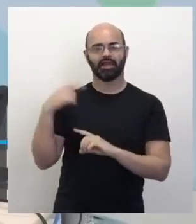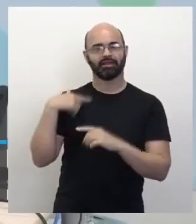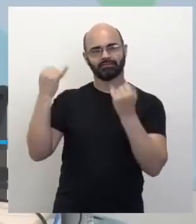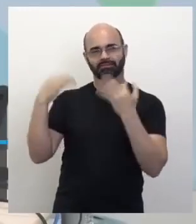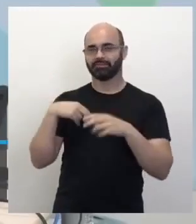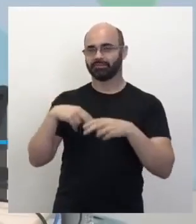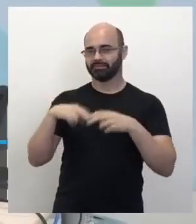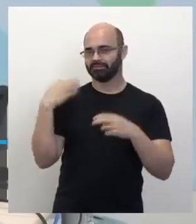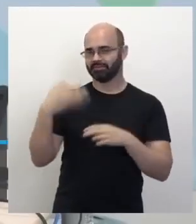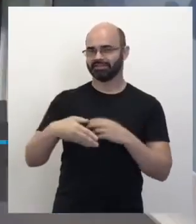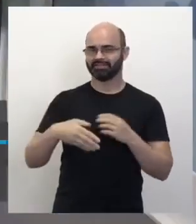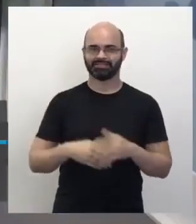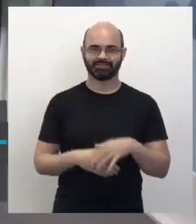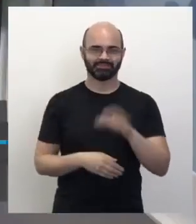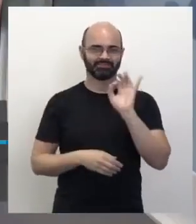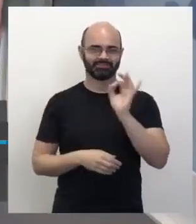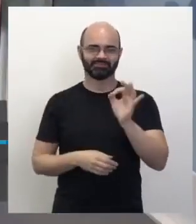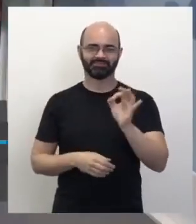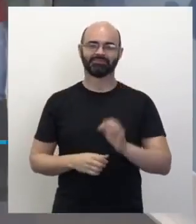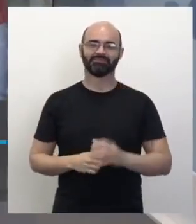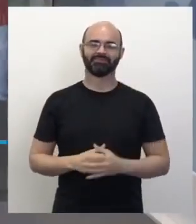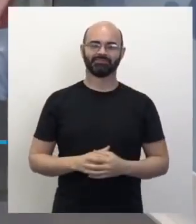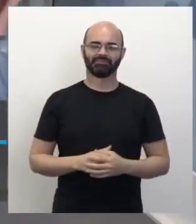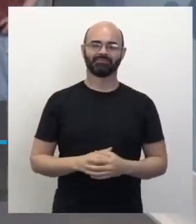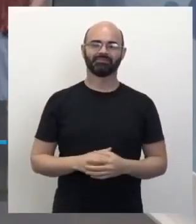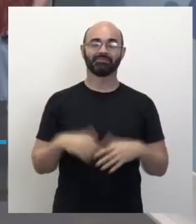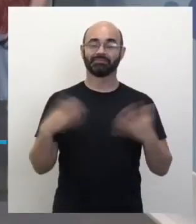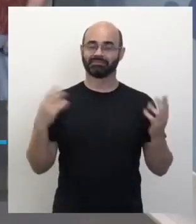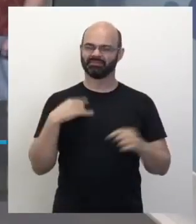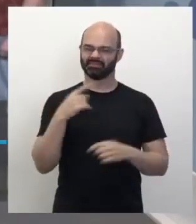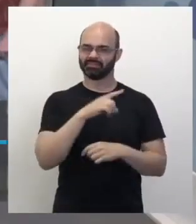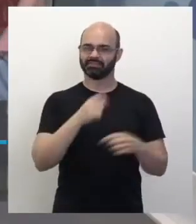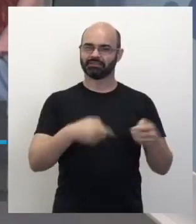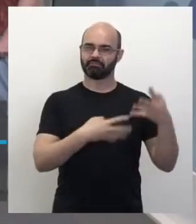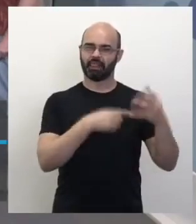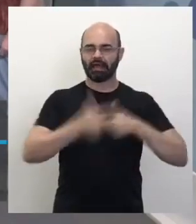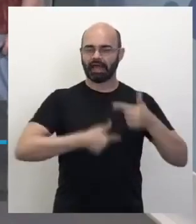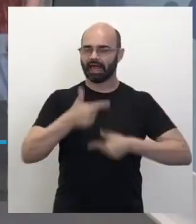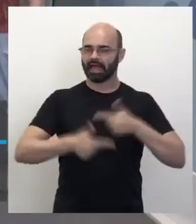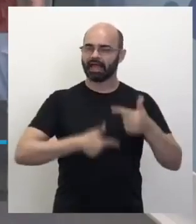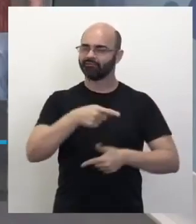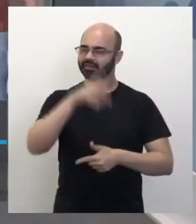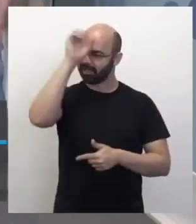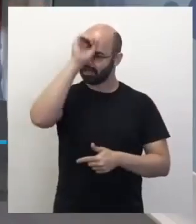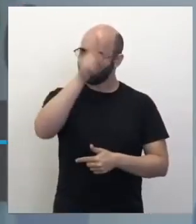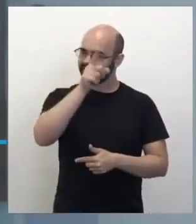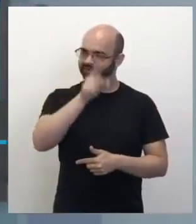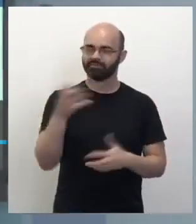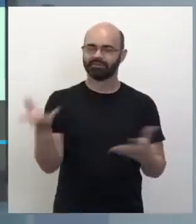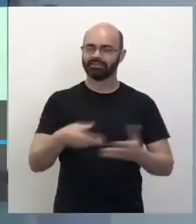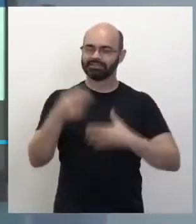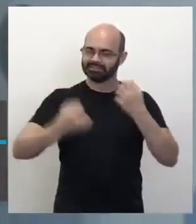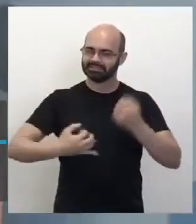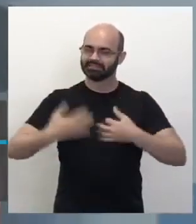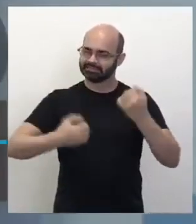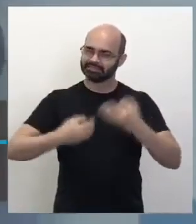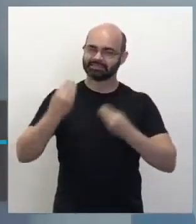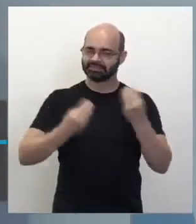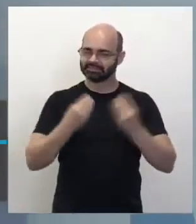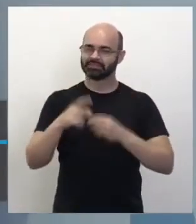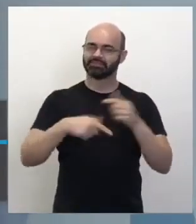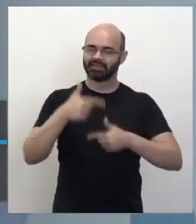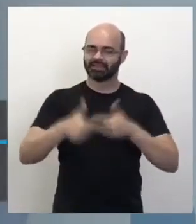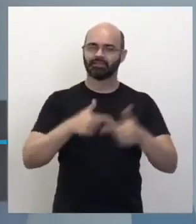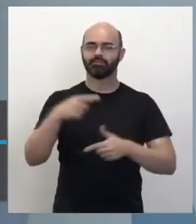isso que eu estou aqui hoje. Right? Isso aí. There we go. Vamos fazer o João trabalhar bastante, mais do que já trabalha muito. Né? Yes. Que